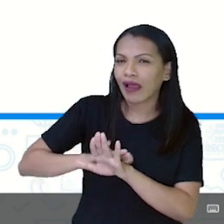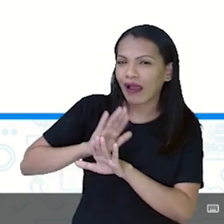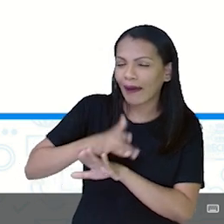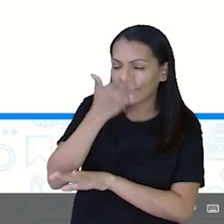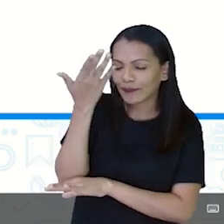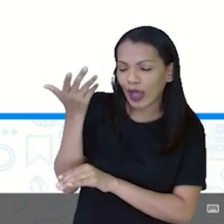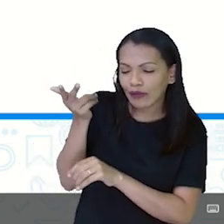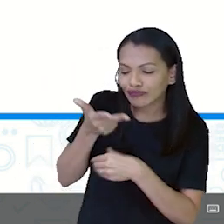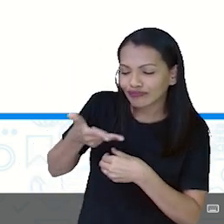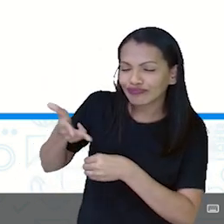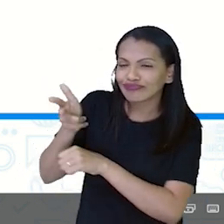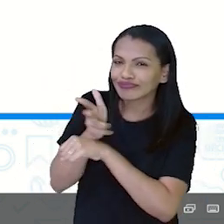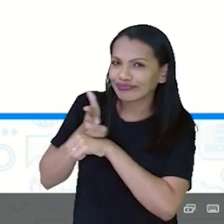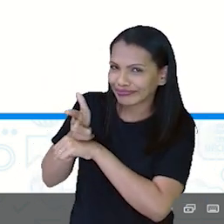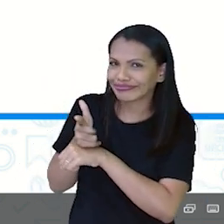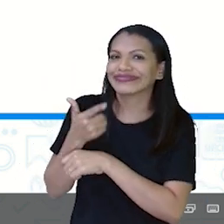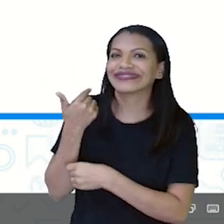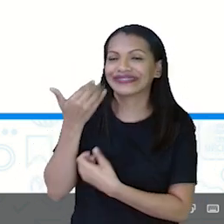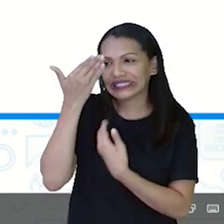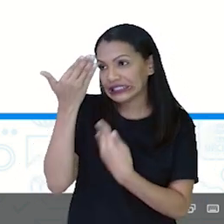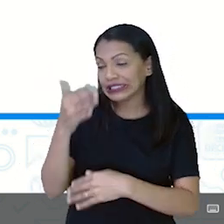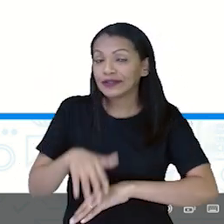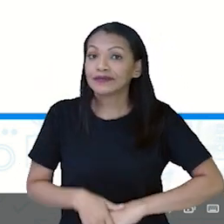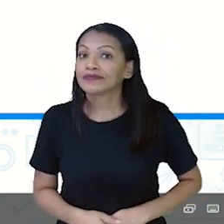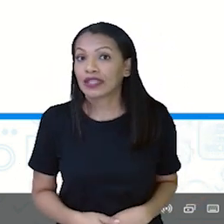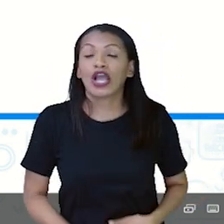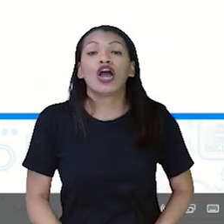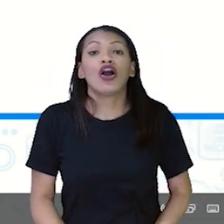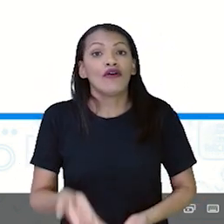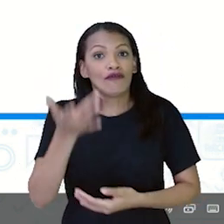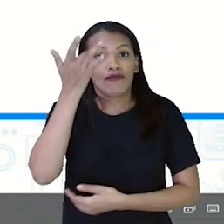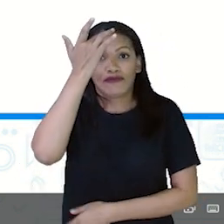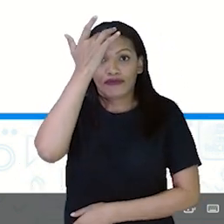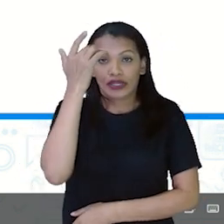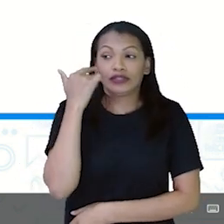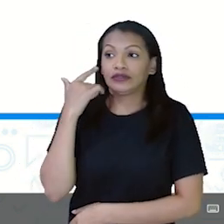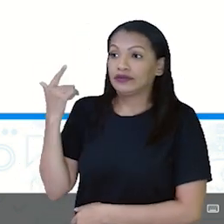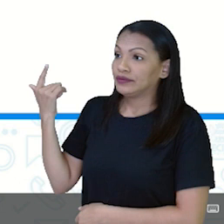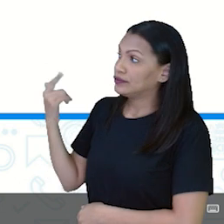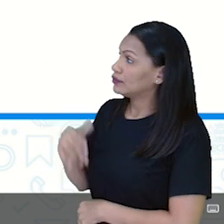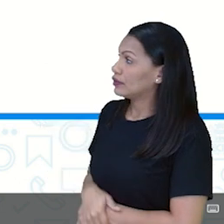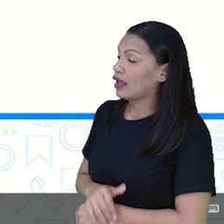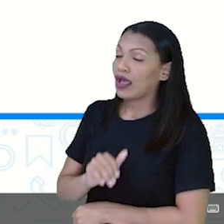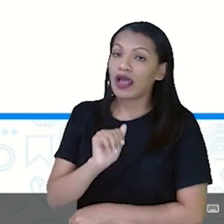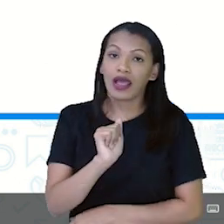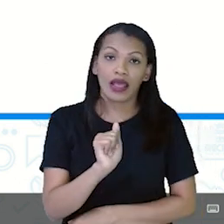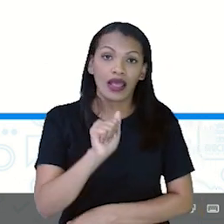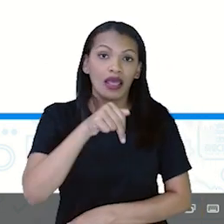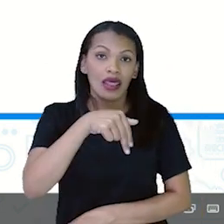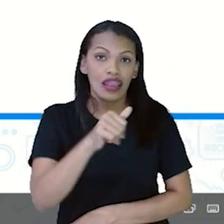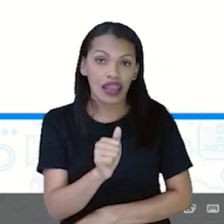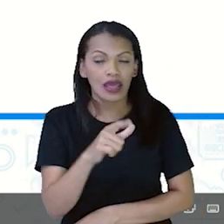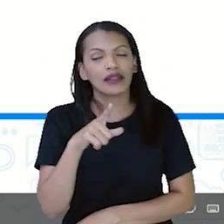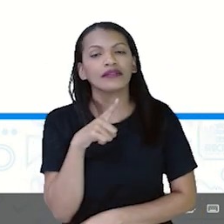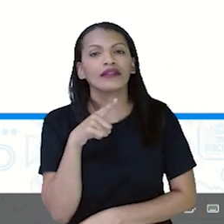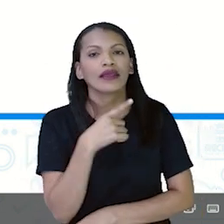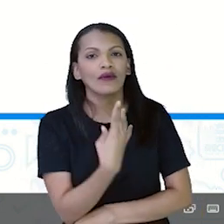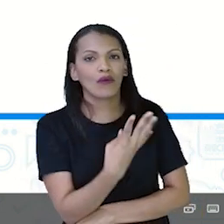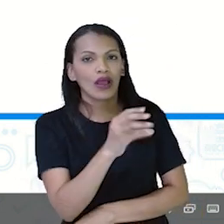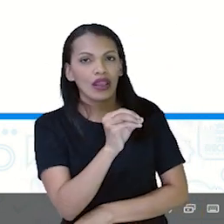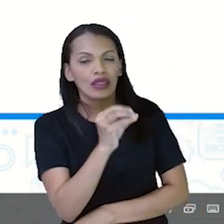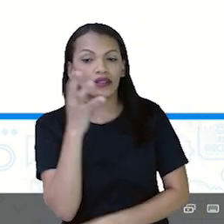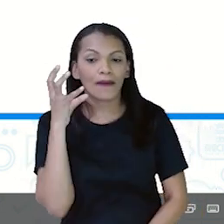aí, agora facilitou, né, a leitura, né? Eu tô vendo que Ana tem 40 pontos. Por que eu sei que 40? Porque essa minha barrinha